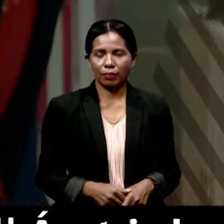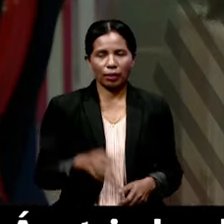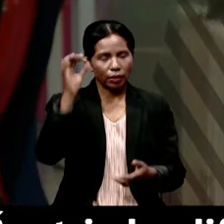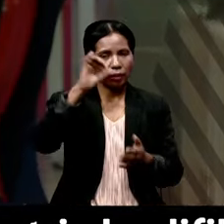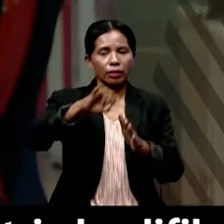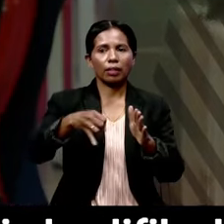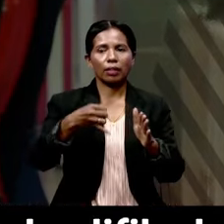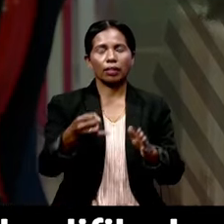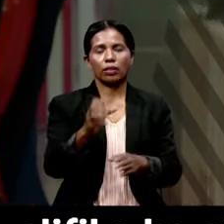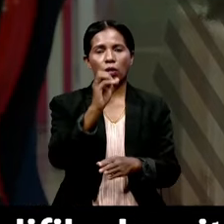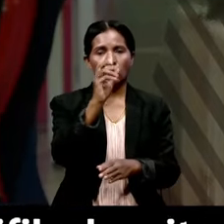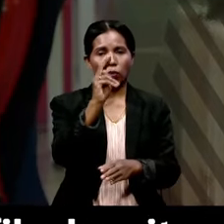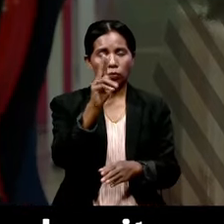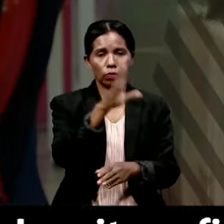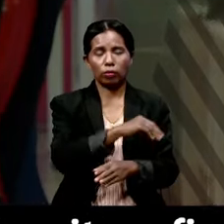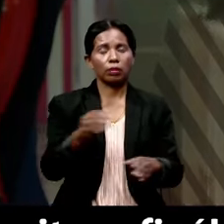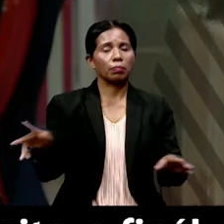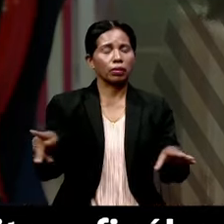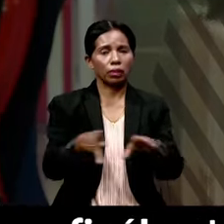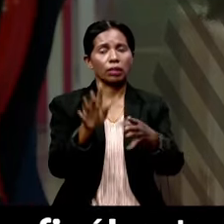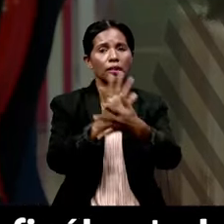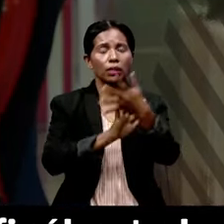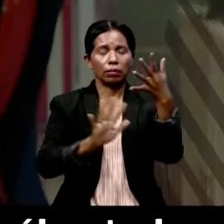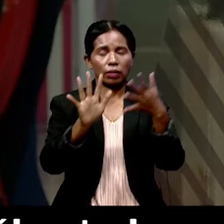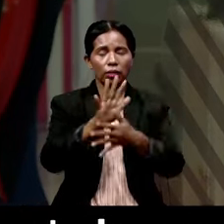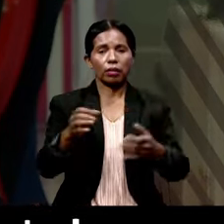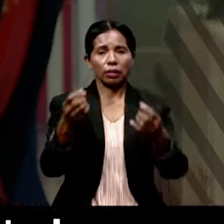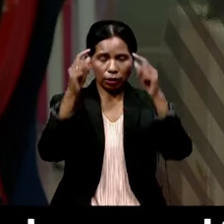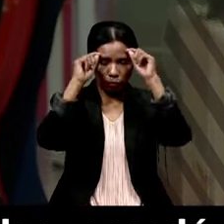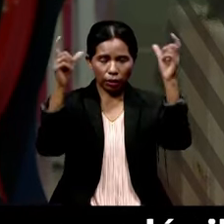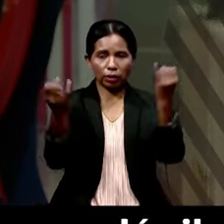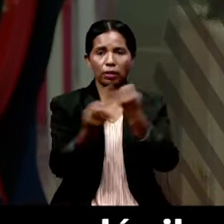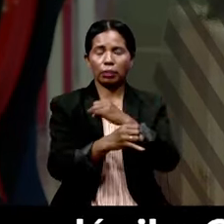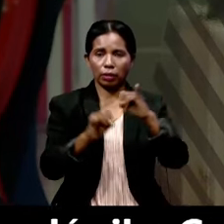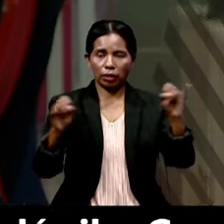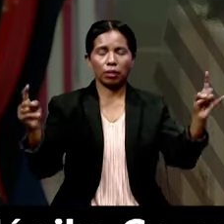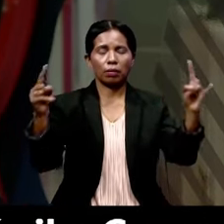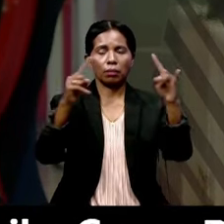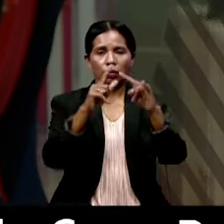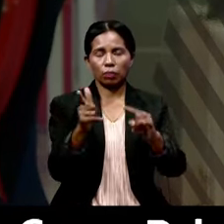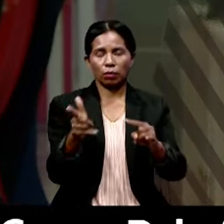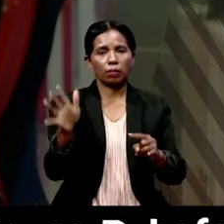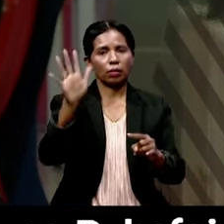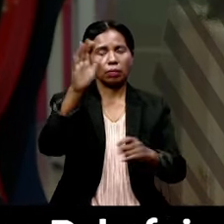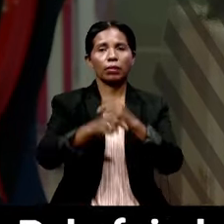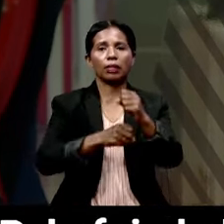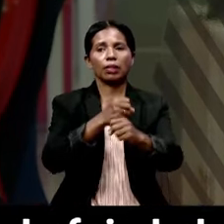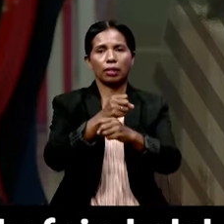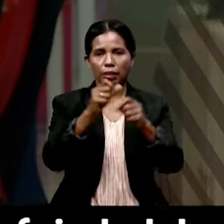Secretário-Geral das Nações Unidas se participa à celebração do referêndum Timor-Leste Nian, Badala, Ruanulo, Rasang Lima e Atinangné.